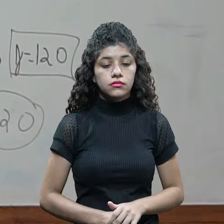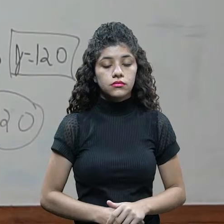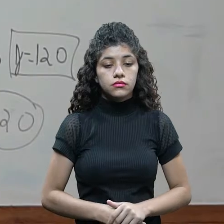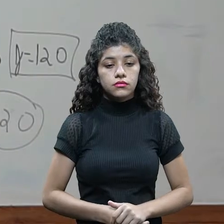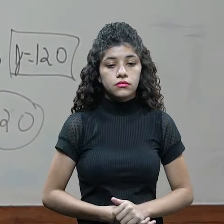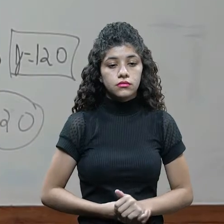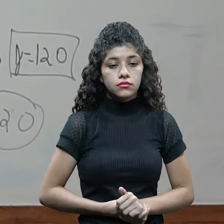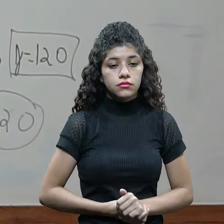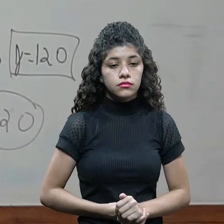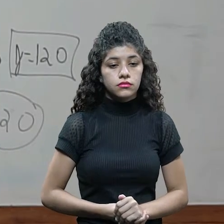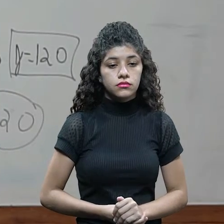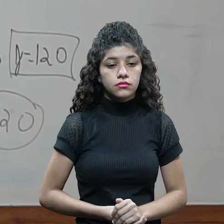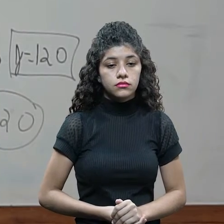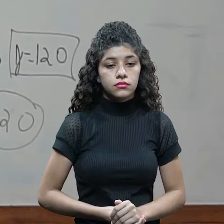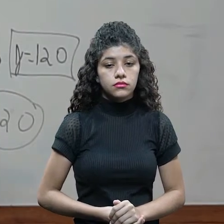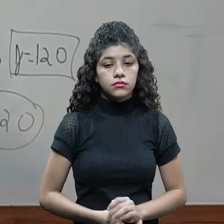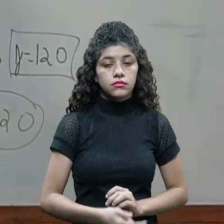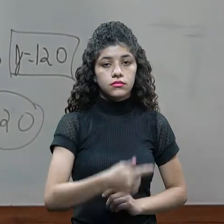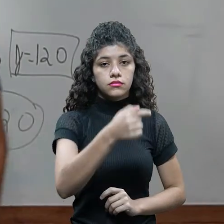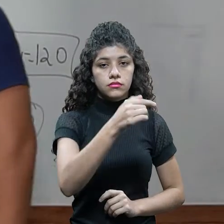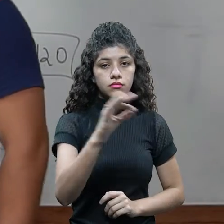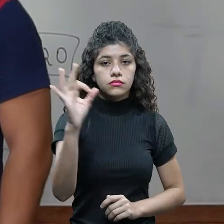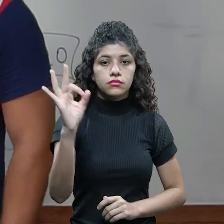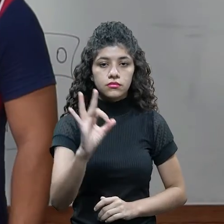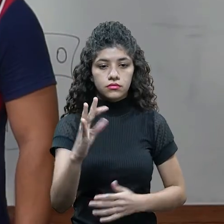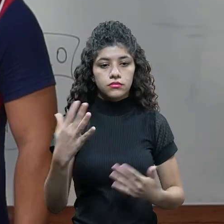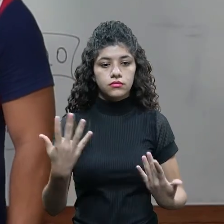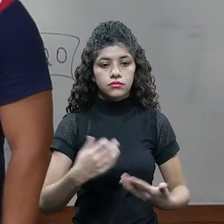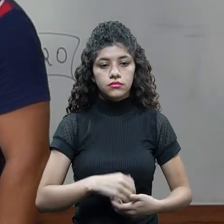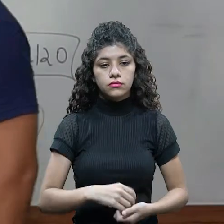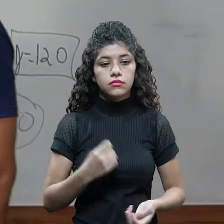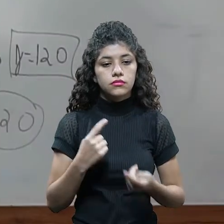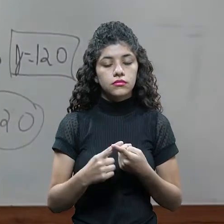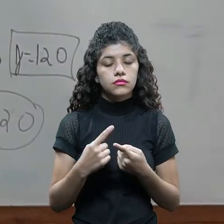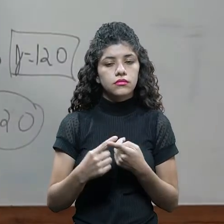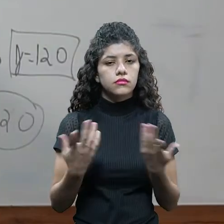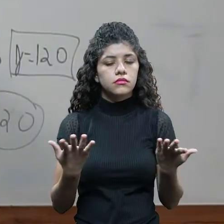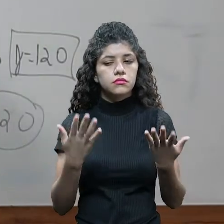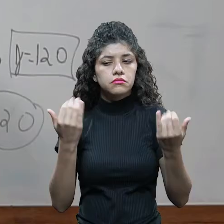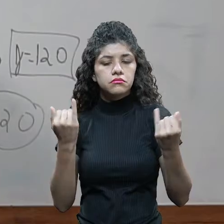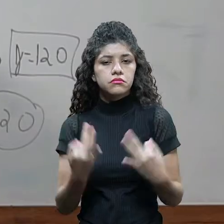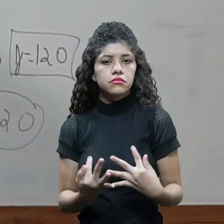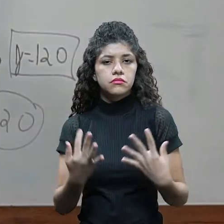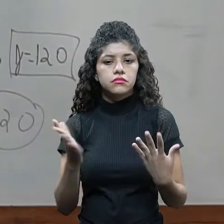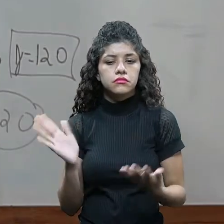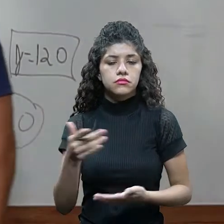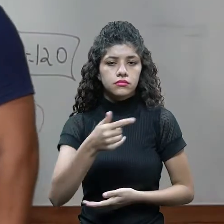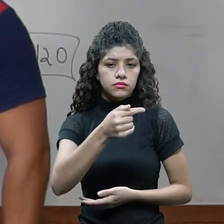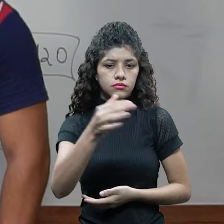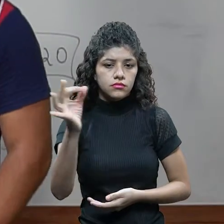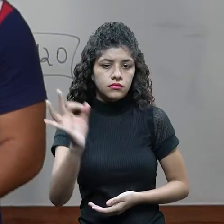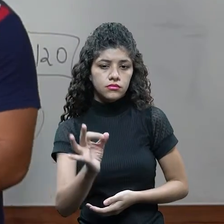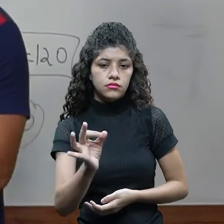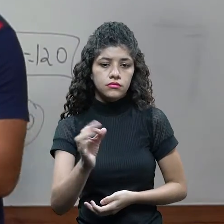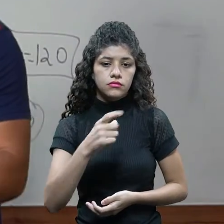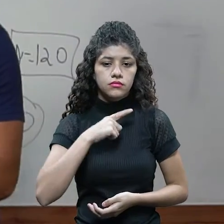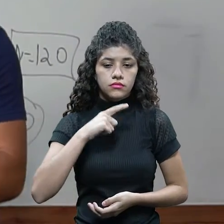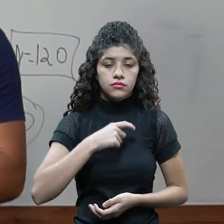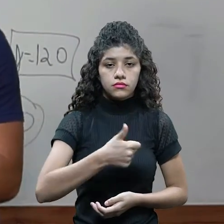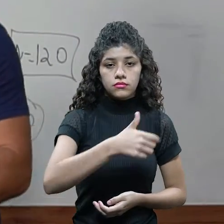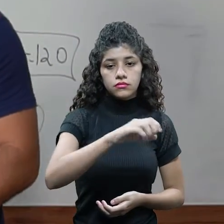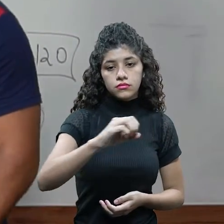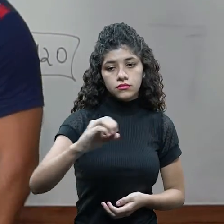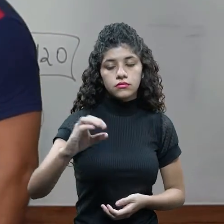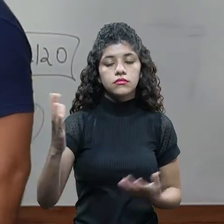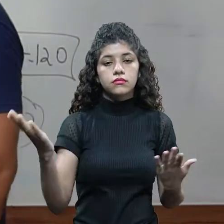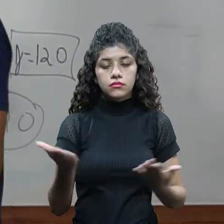centésimos equivale a quantos por cento? A 7%. Por que eu posso falar que 7 centésimos equivale a 7%? Porque eu tenho o número 100